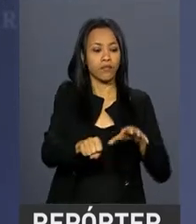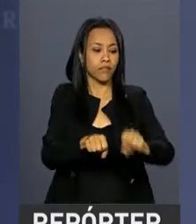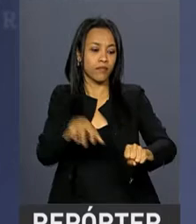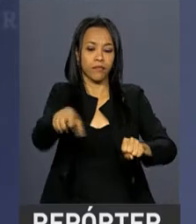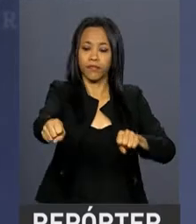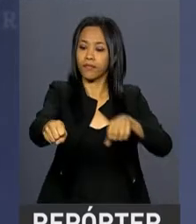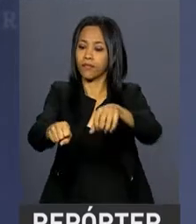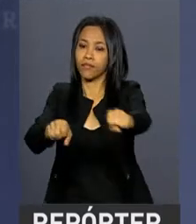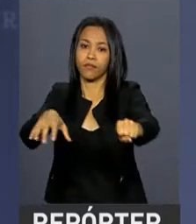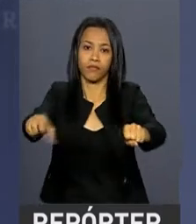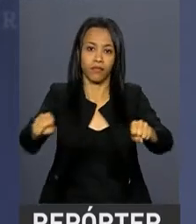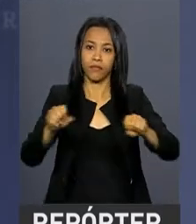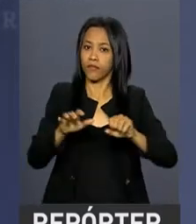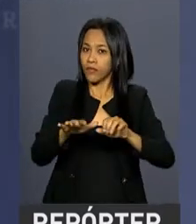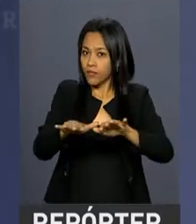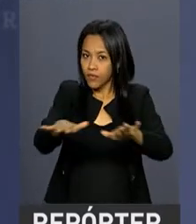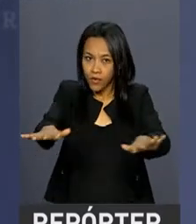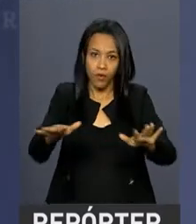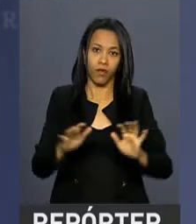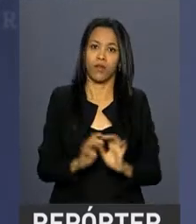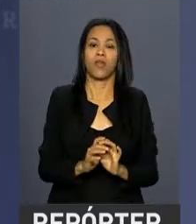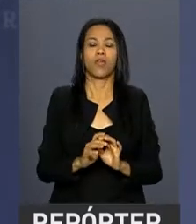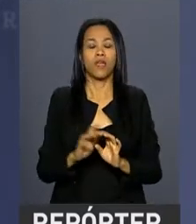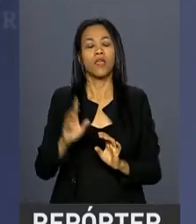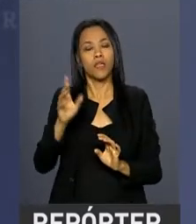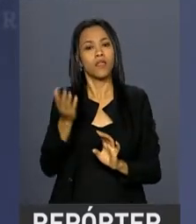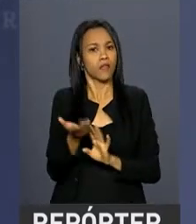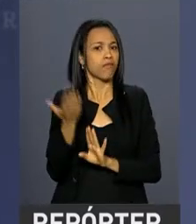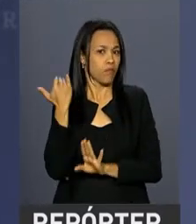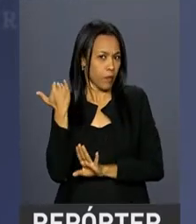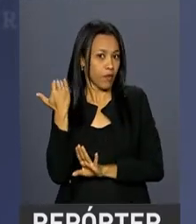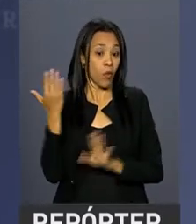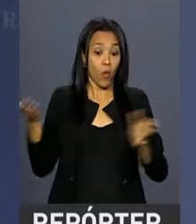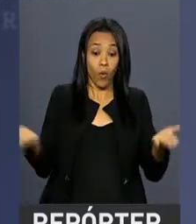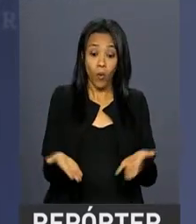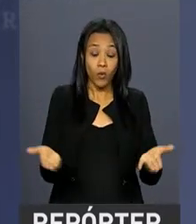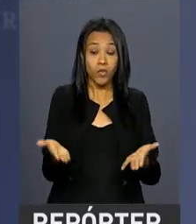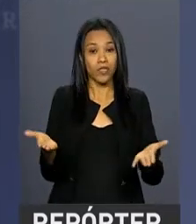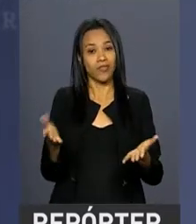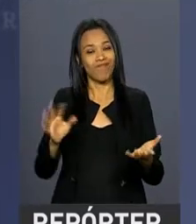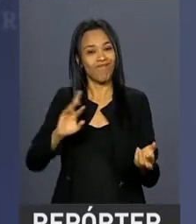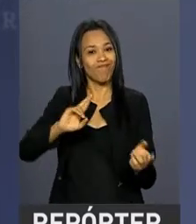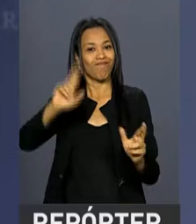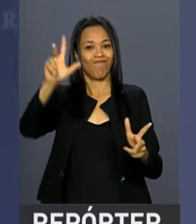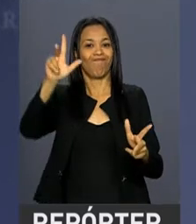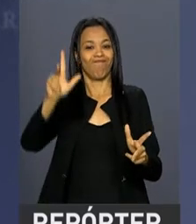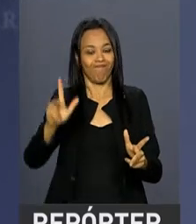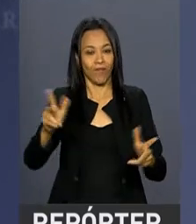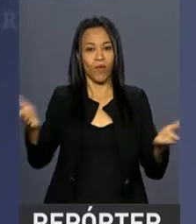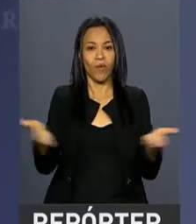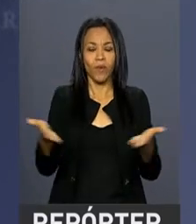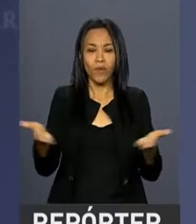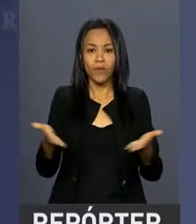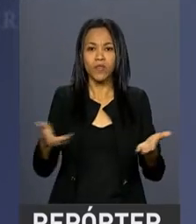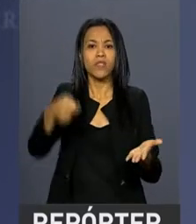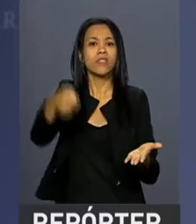isso, muitas áreas acabaram sendo ocupadas naquele momento. O momento atual é o momento que